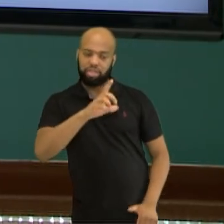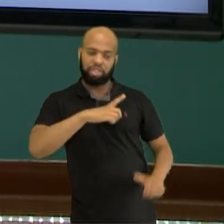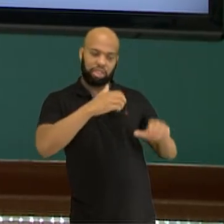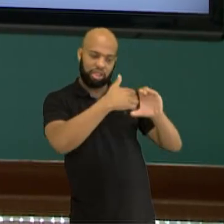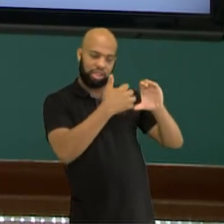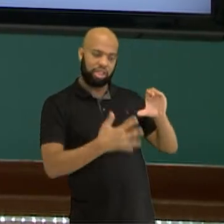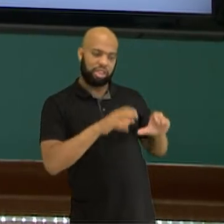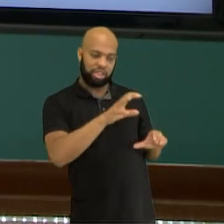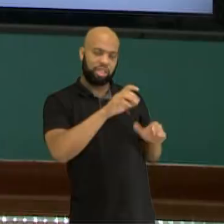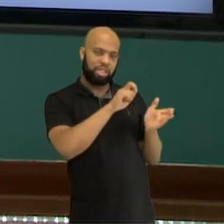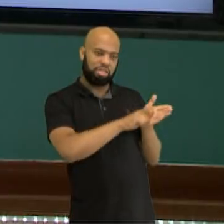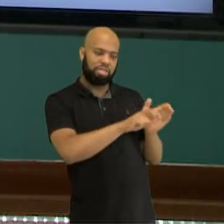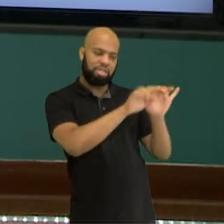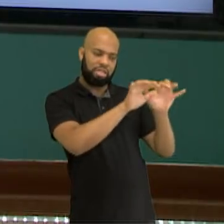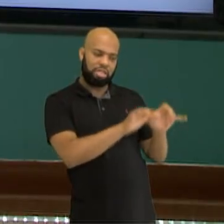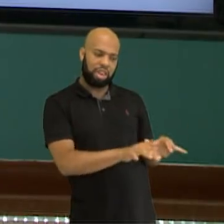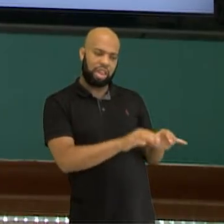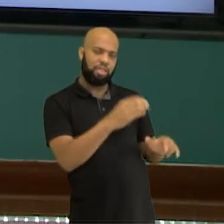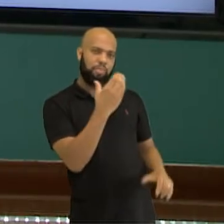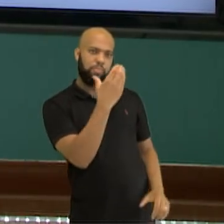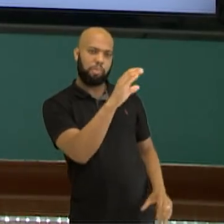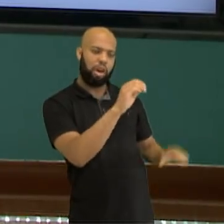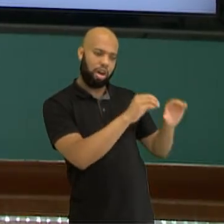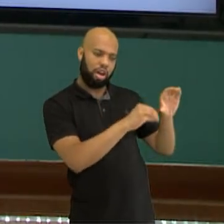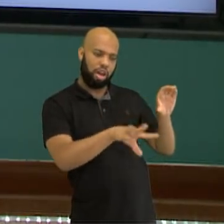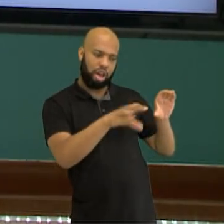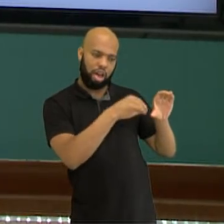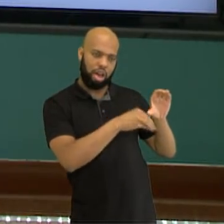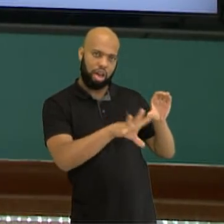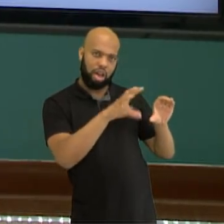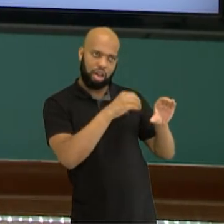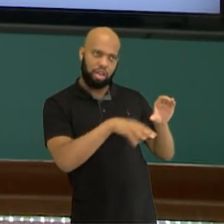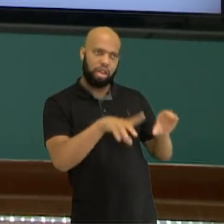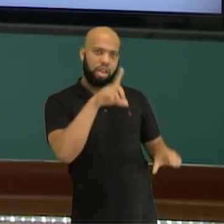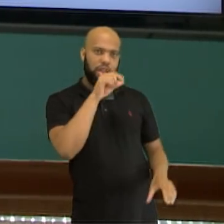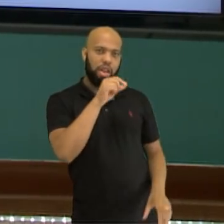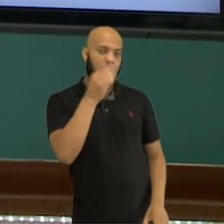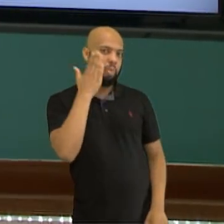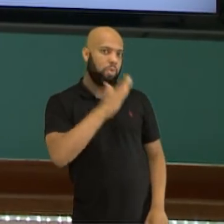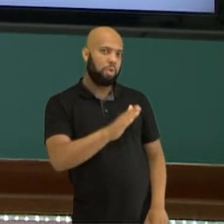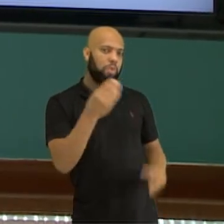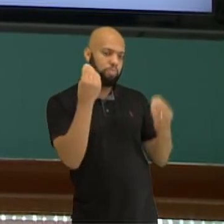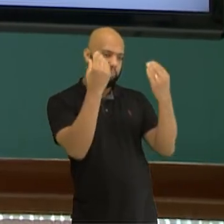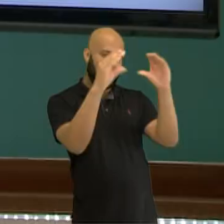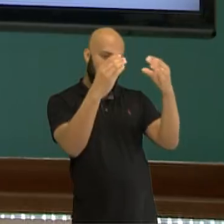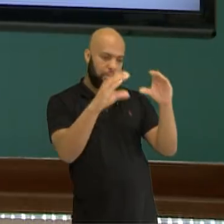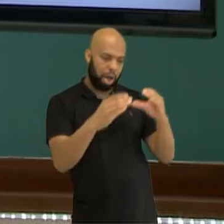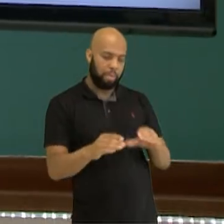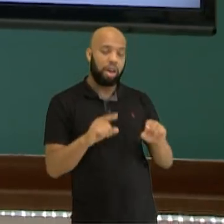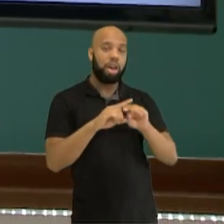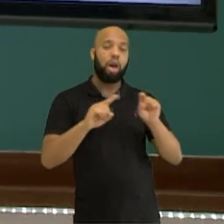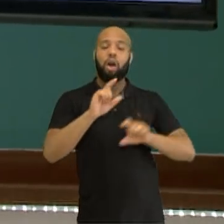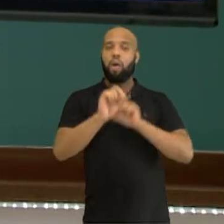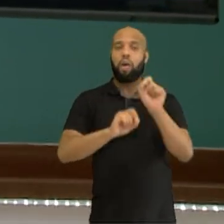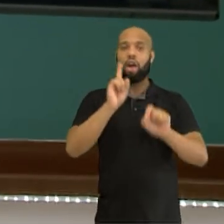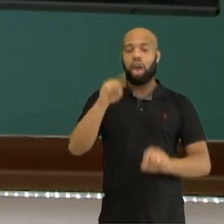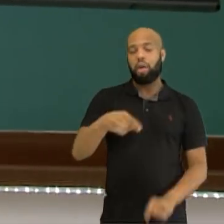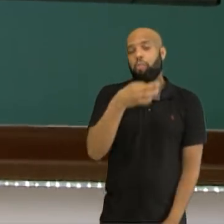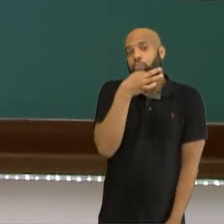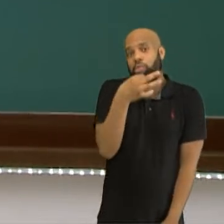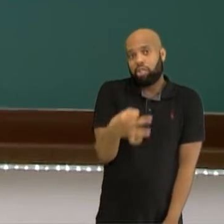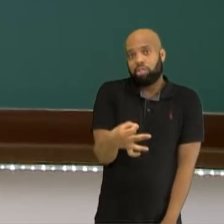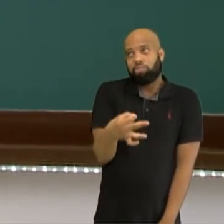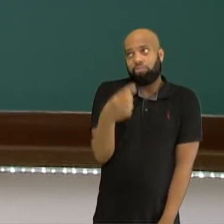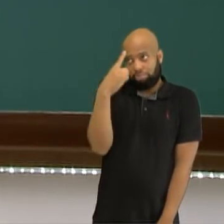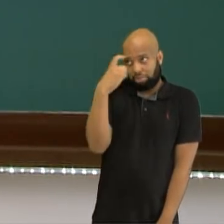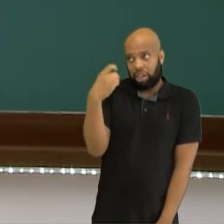ela escreve, ela posta, ela tuita, mas é uma opinião, é uma ideia dela